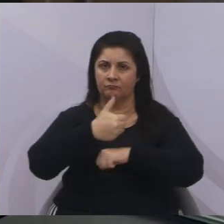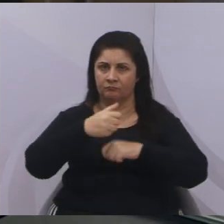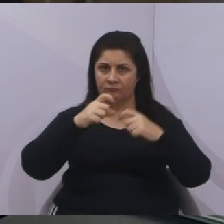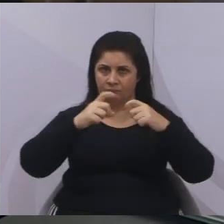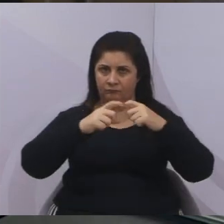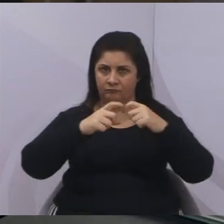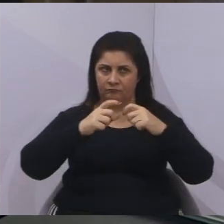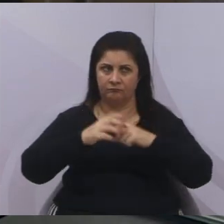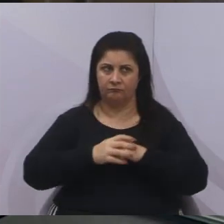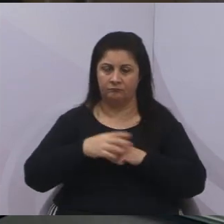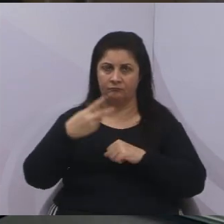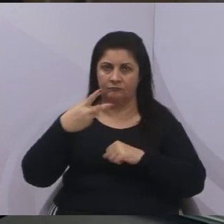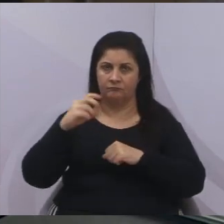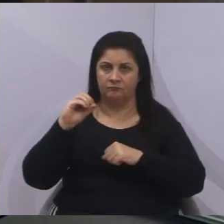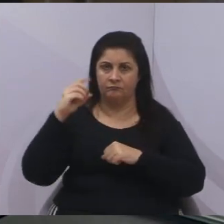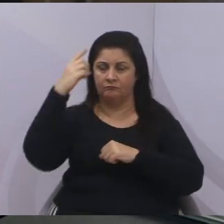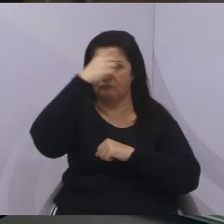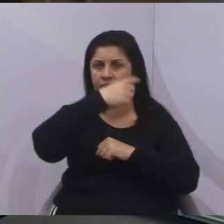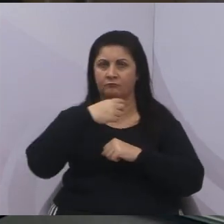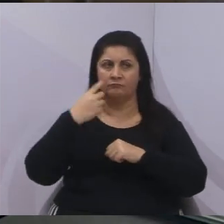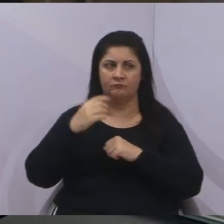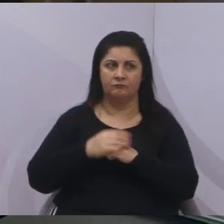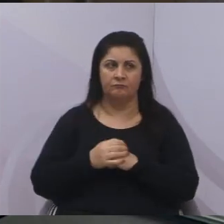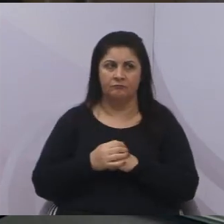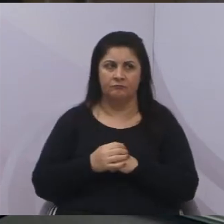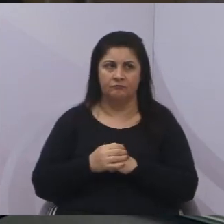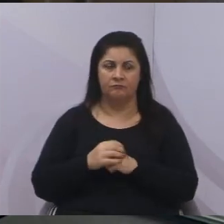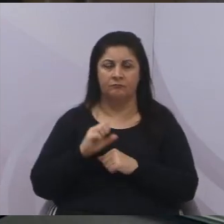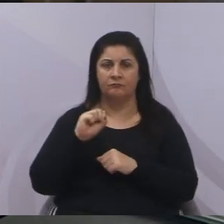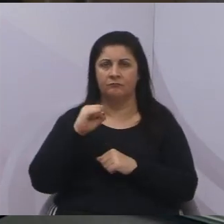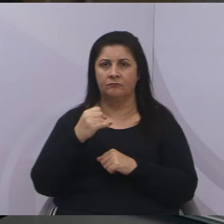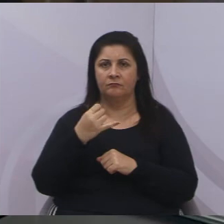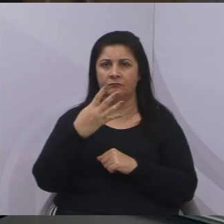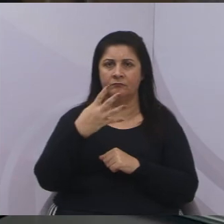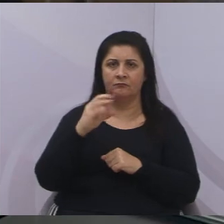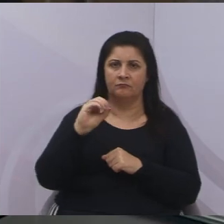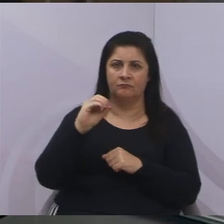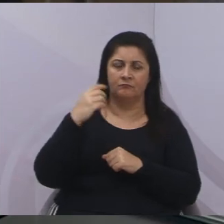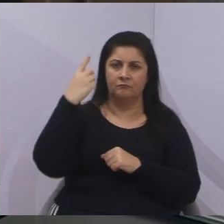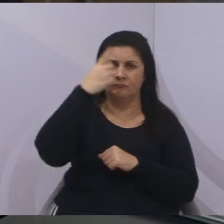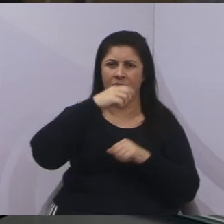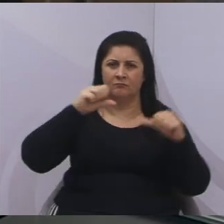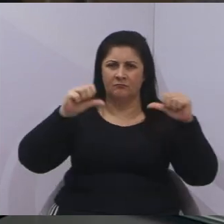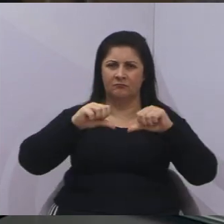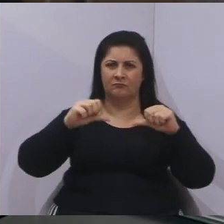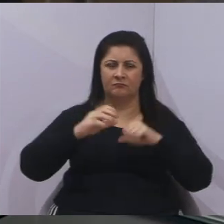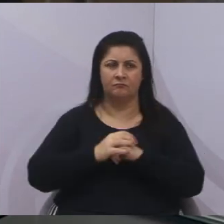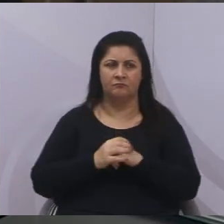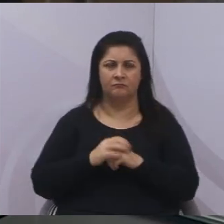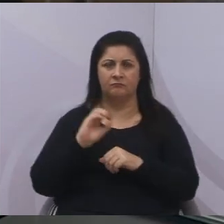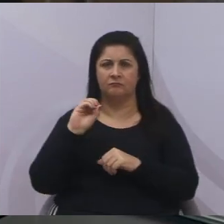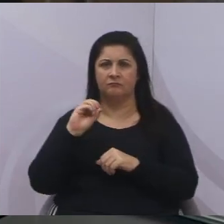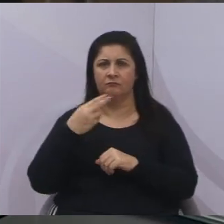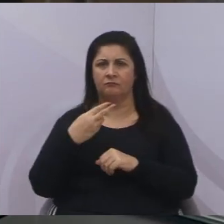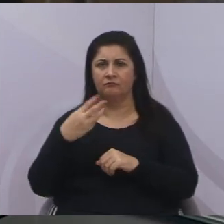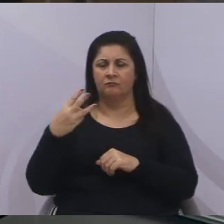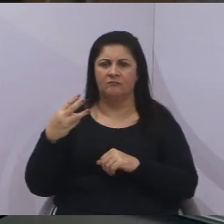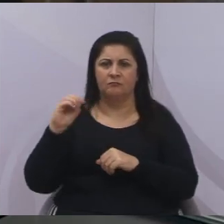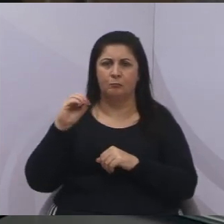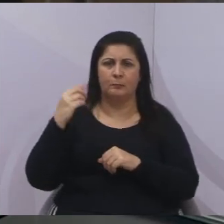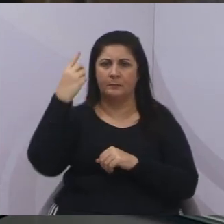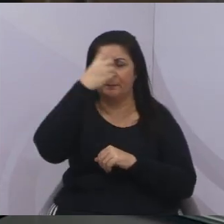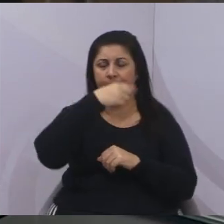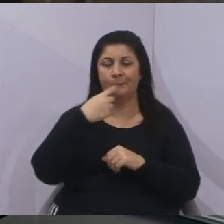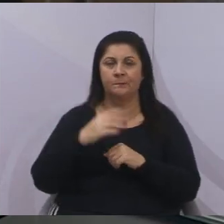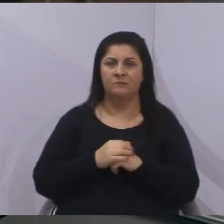horas semanais. Porque, assim, se 40 está ruim, né? Ou 30, não sei. Há essa